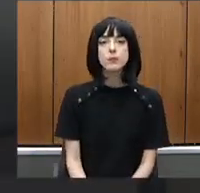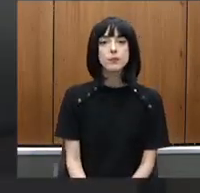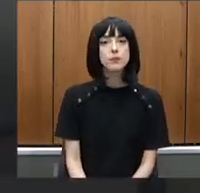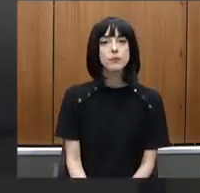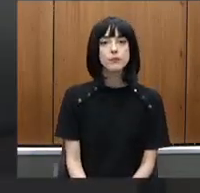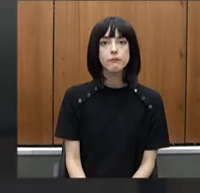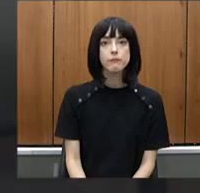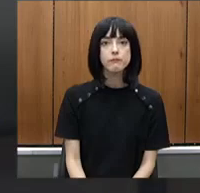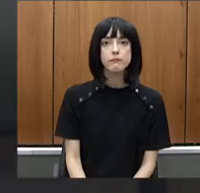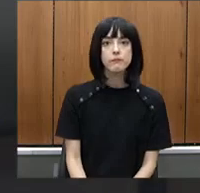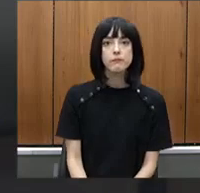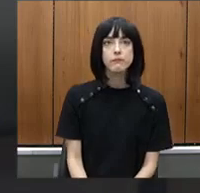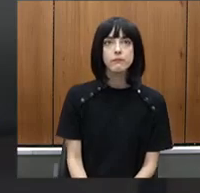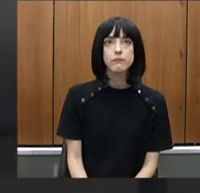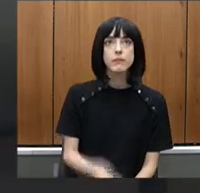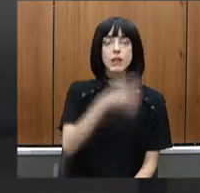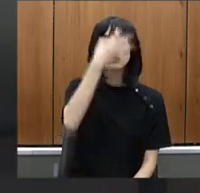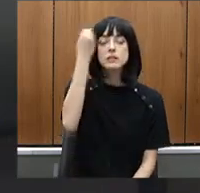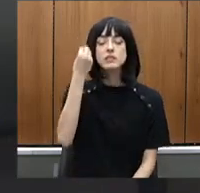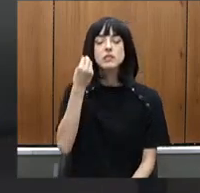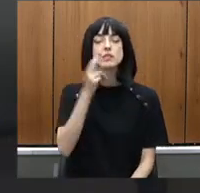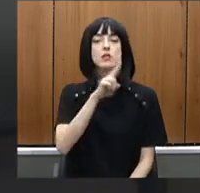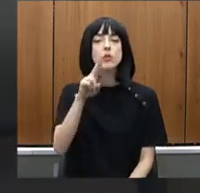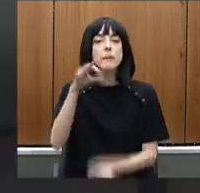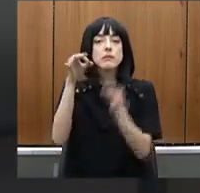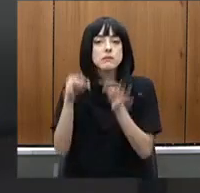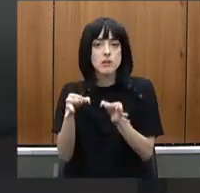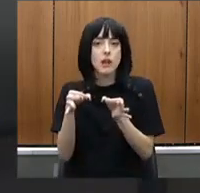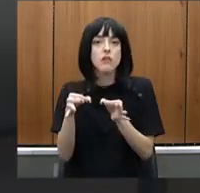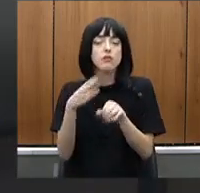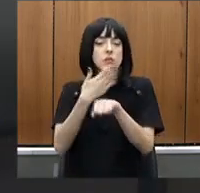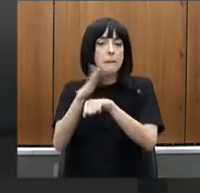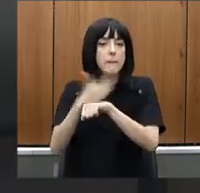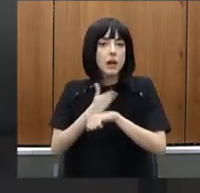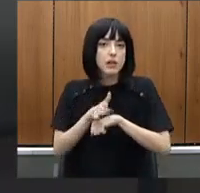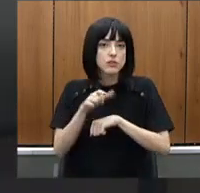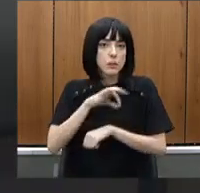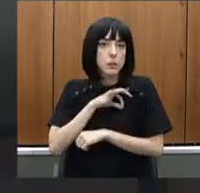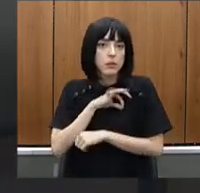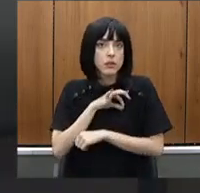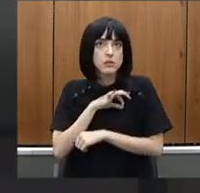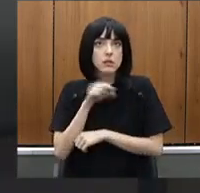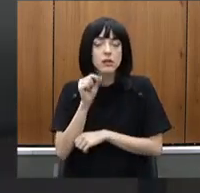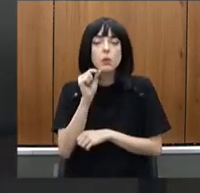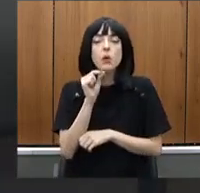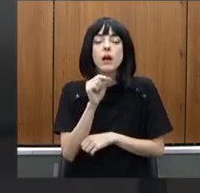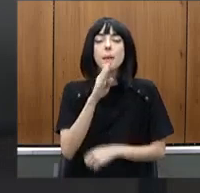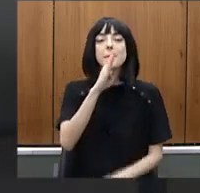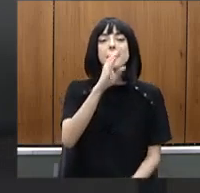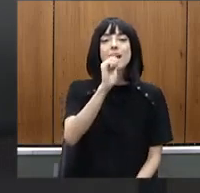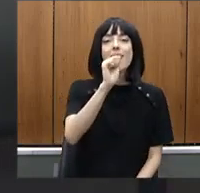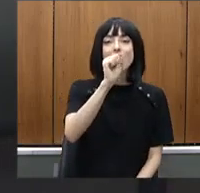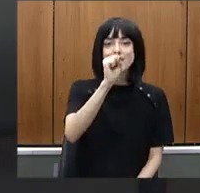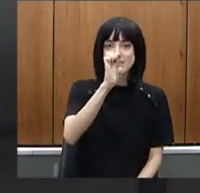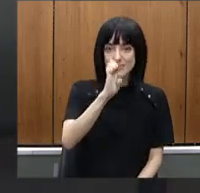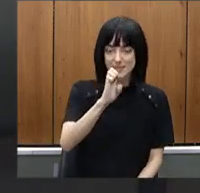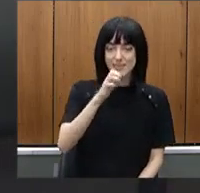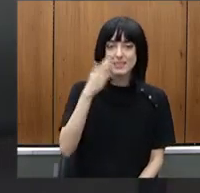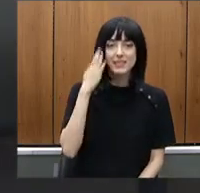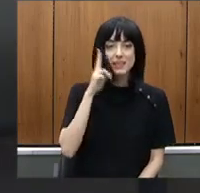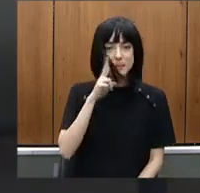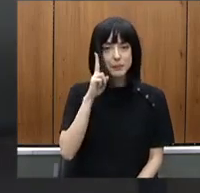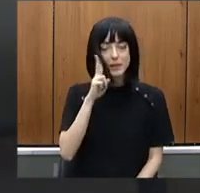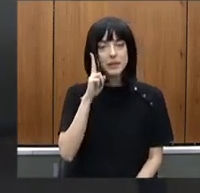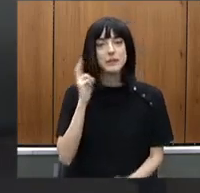Eu esqueci como é que chama essas operações que fica as bases Comunitária né um sucesso